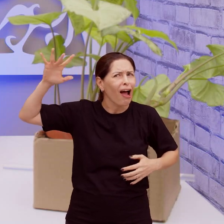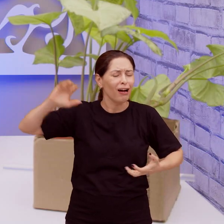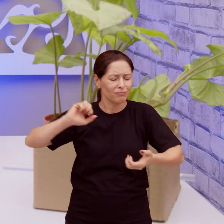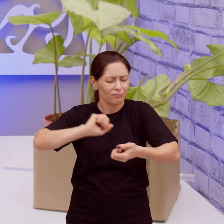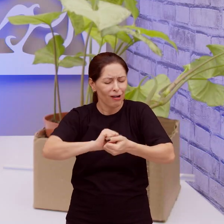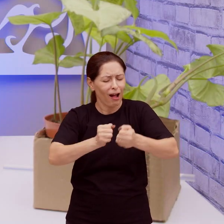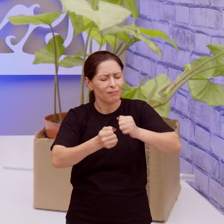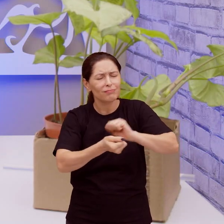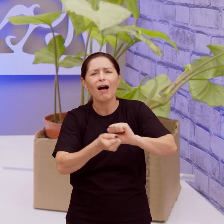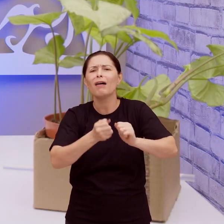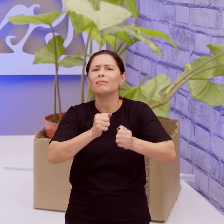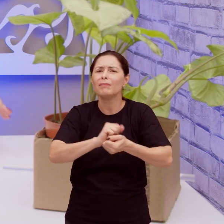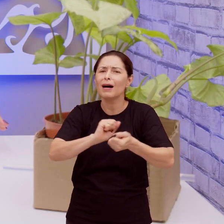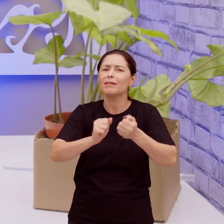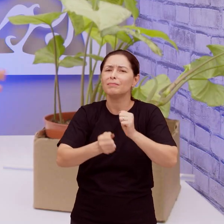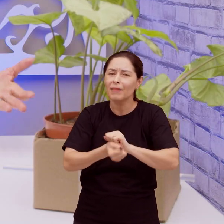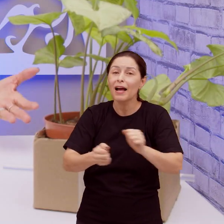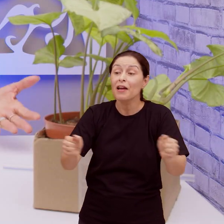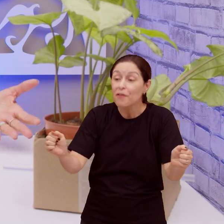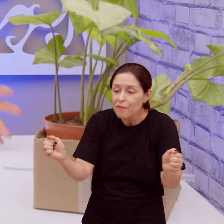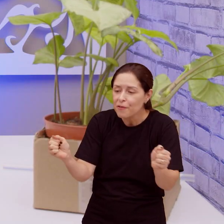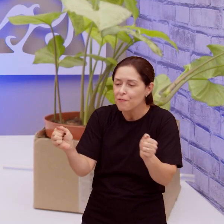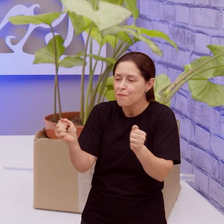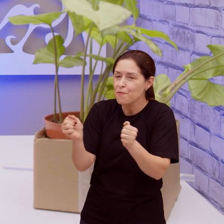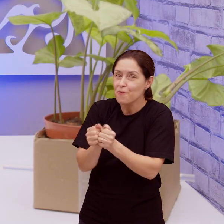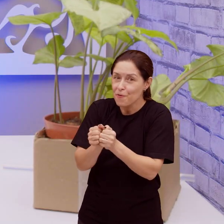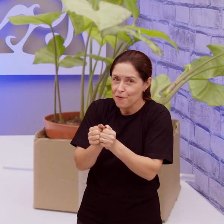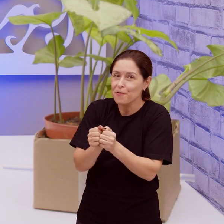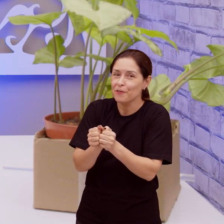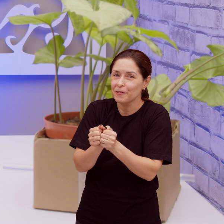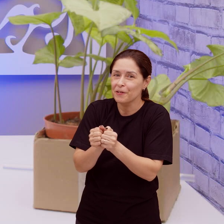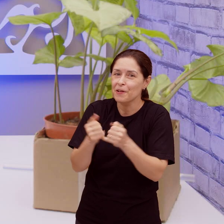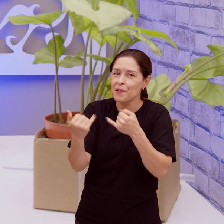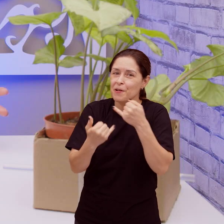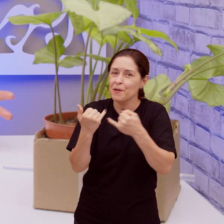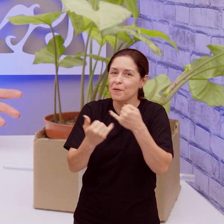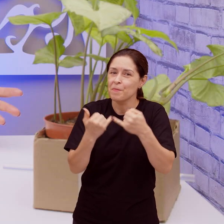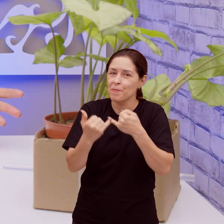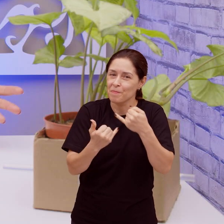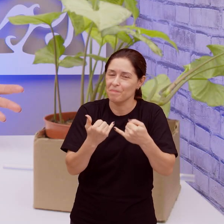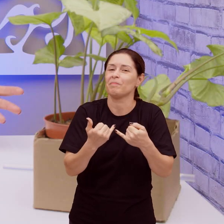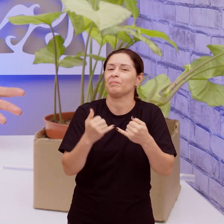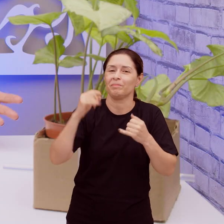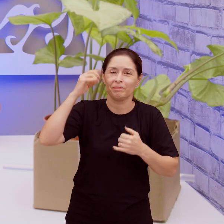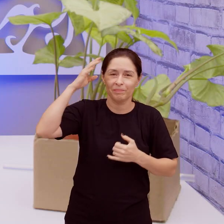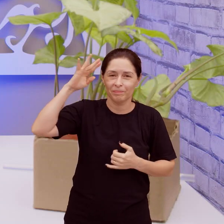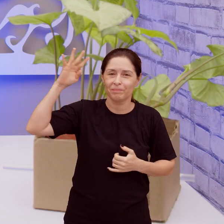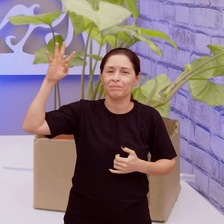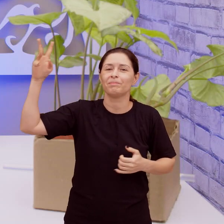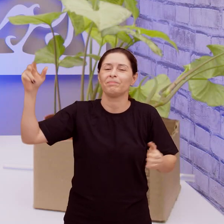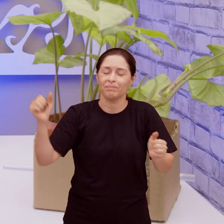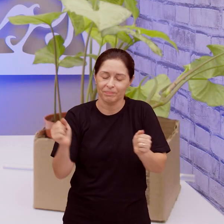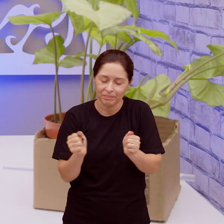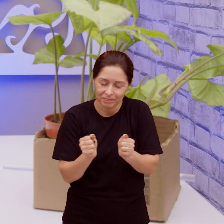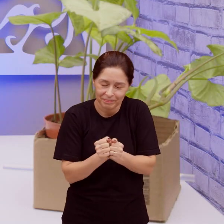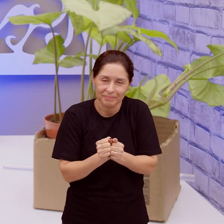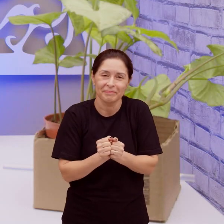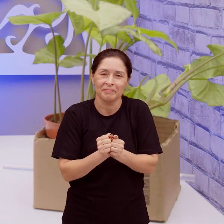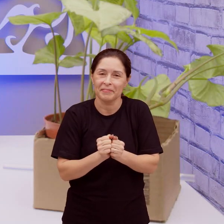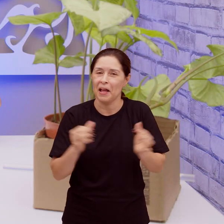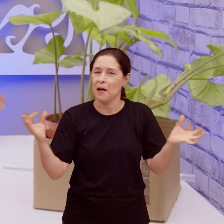claro, vocês também, além de supervisionar, vocês também podem colocar a mão na massa e criar junto com elas. Olha que